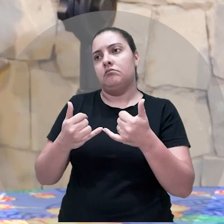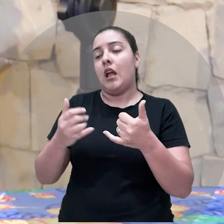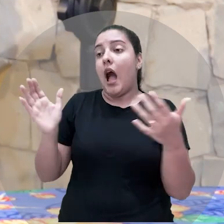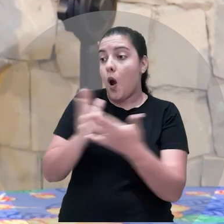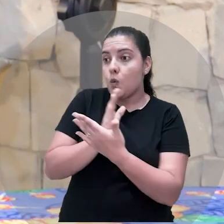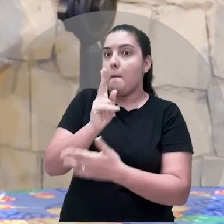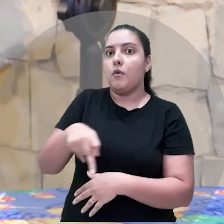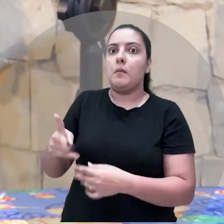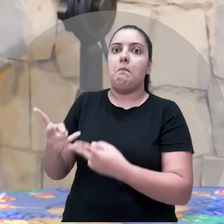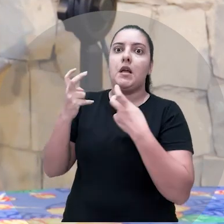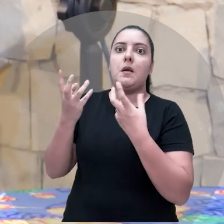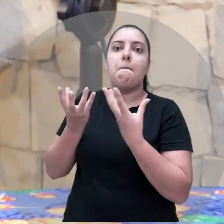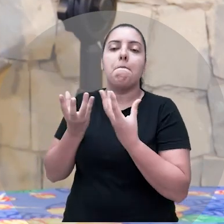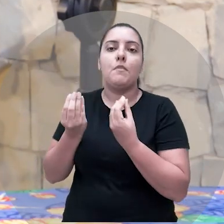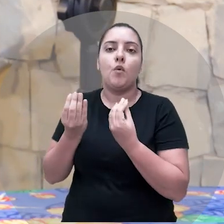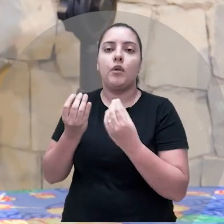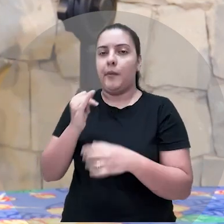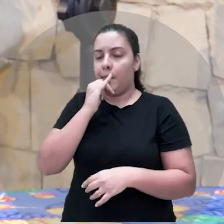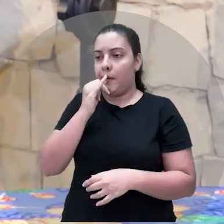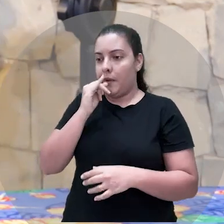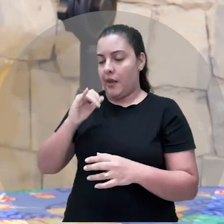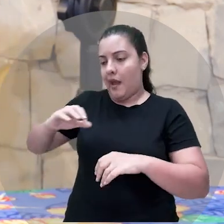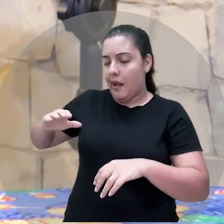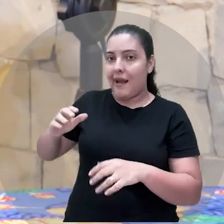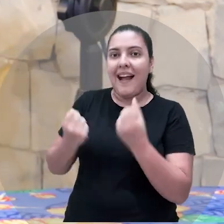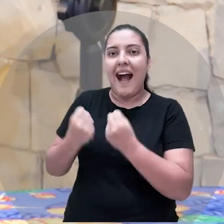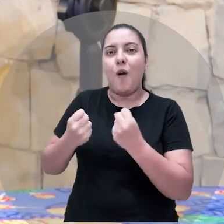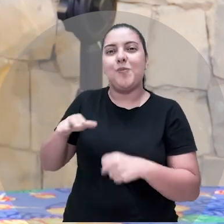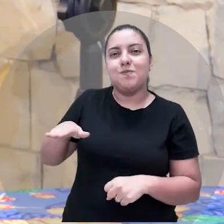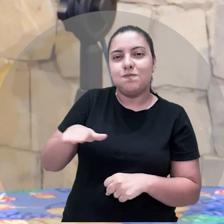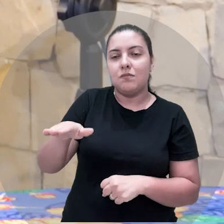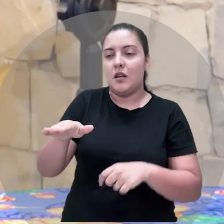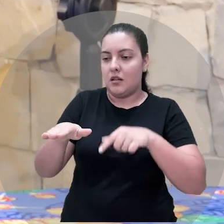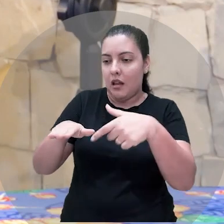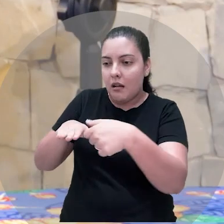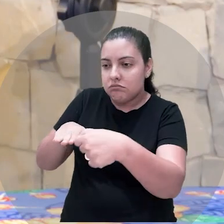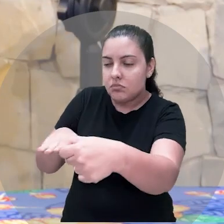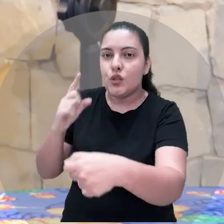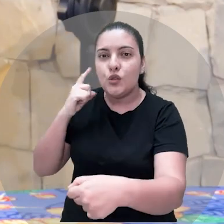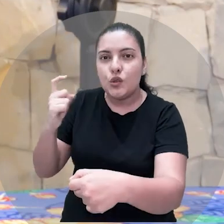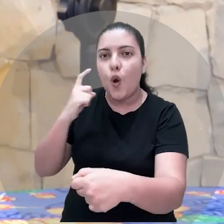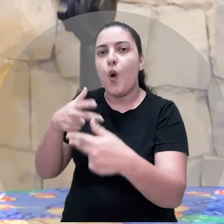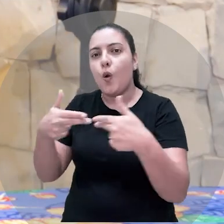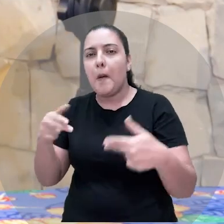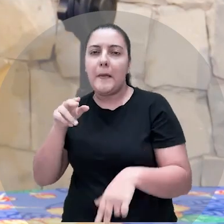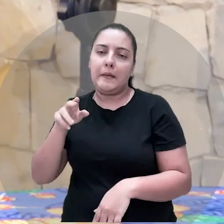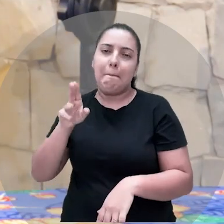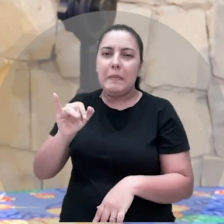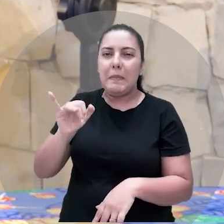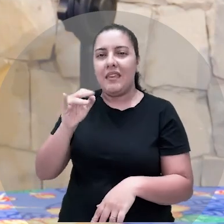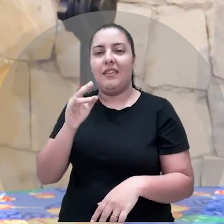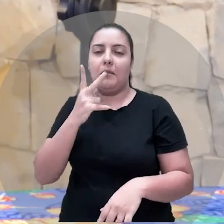também é um que nós vamos professores observamos muito né então a criança ao invés de pegar o carrinho e brincar ele empurrar fazer sonzinho